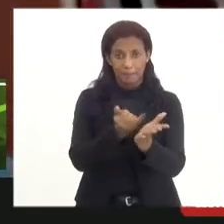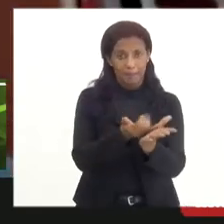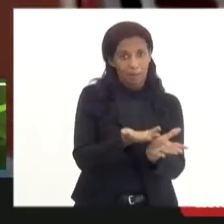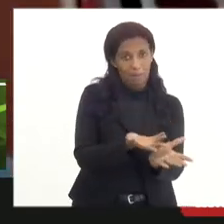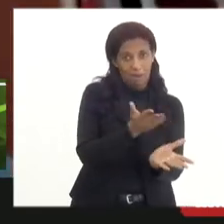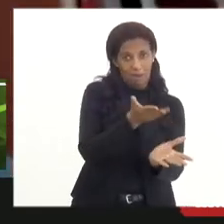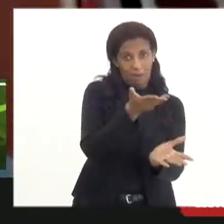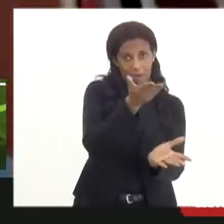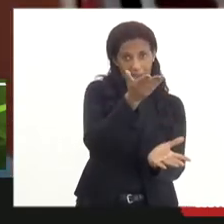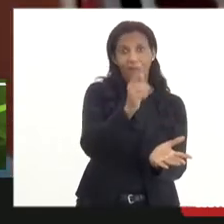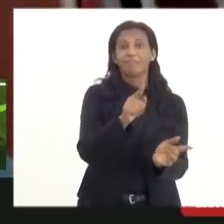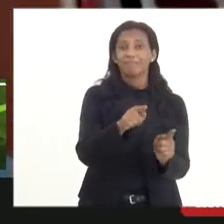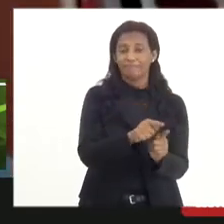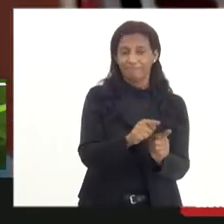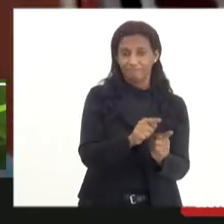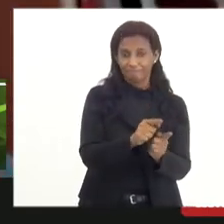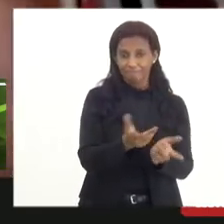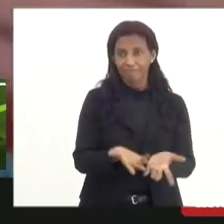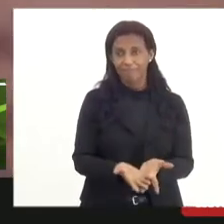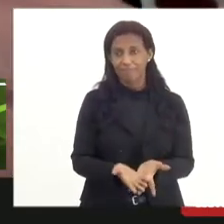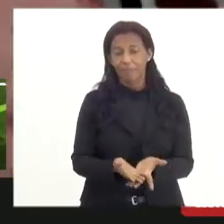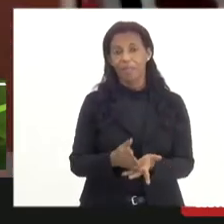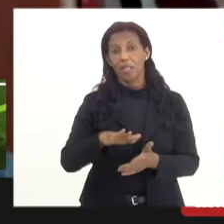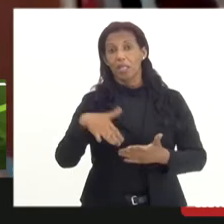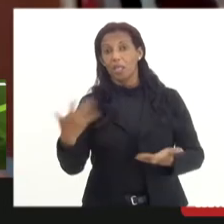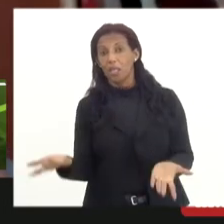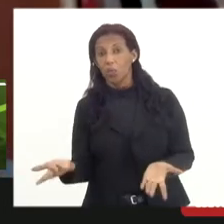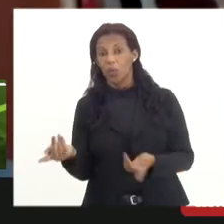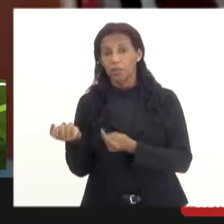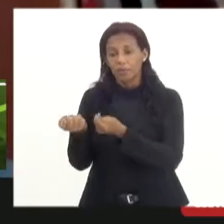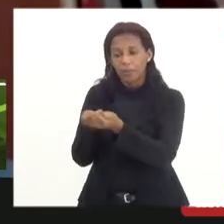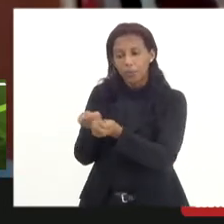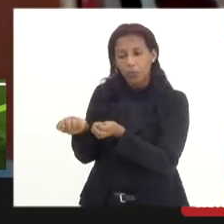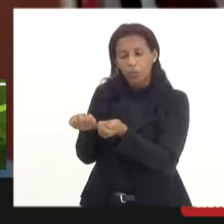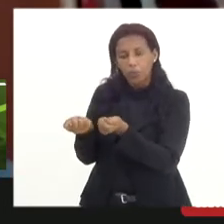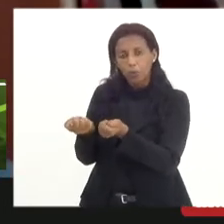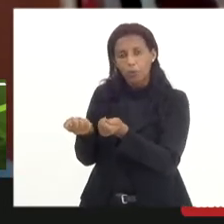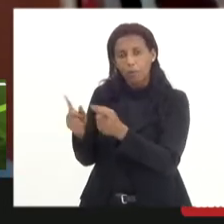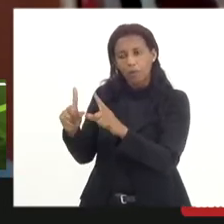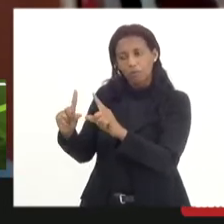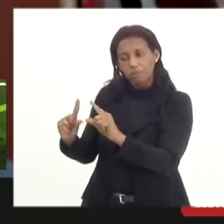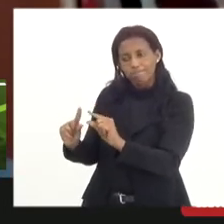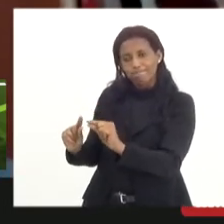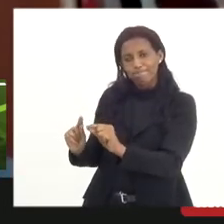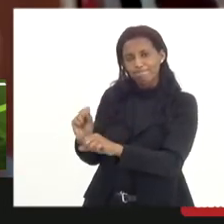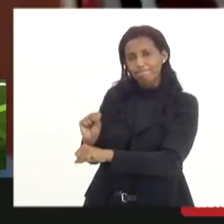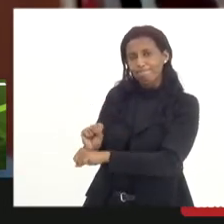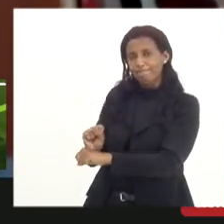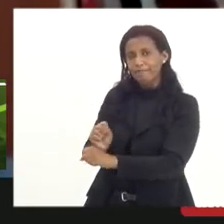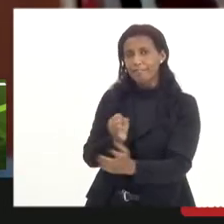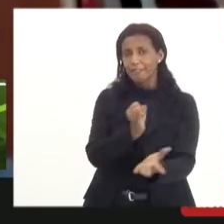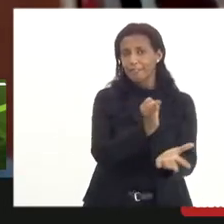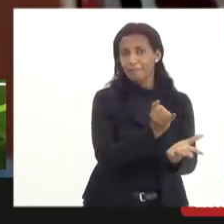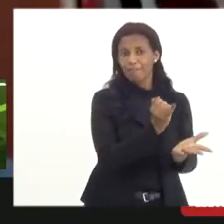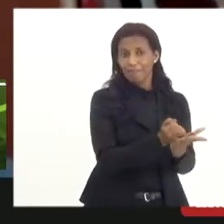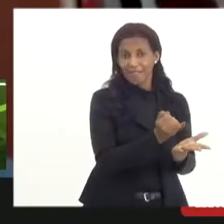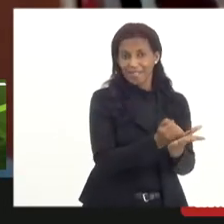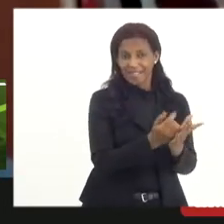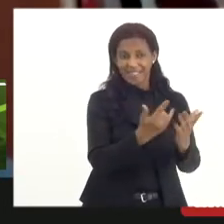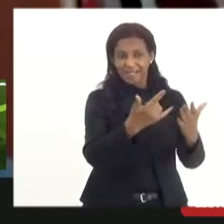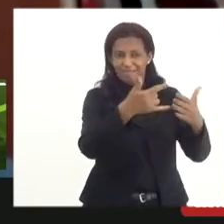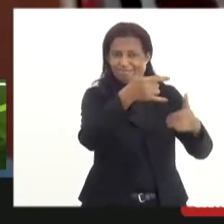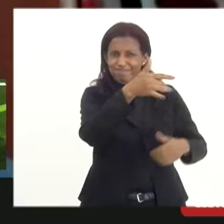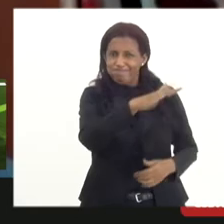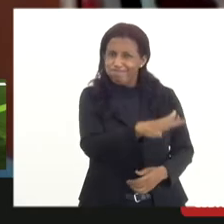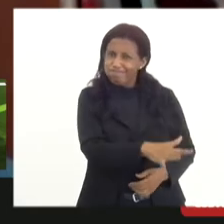cresce mais que proporcionalmente, e quando a economia entra em uma recessão, a receita tributária tende a cair